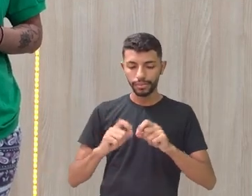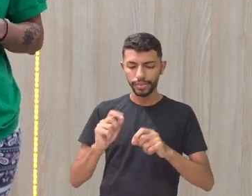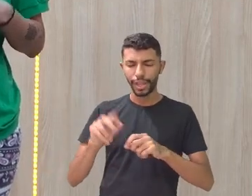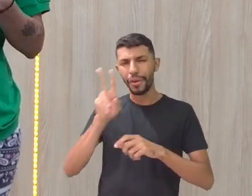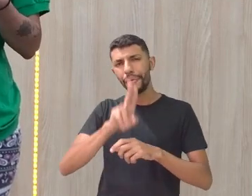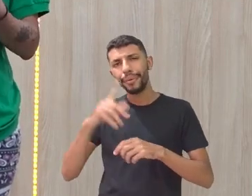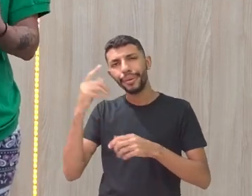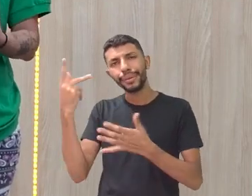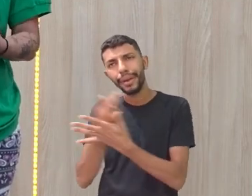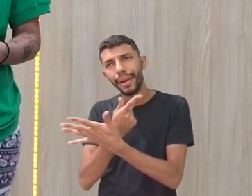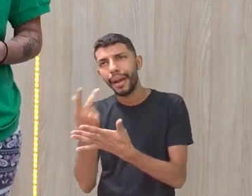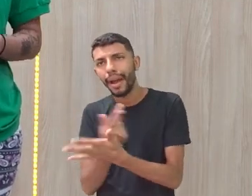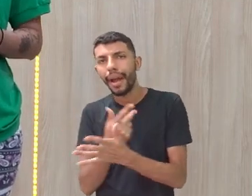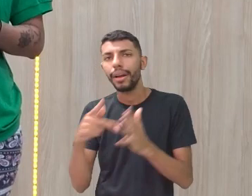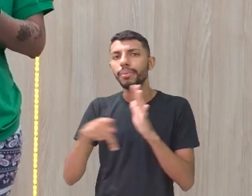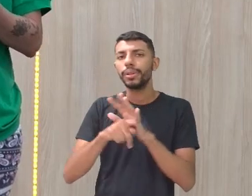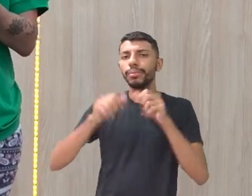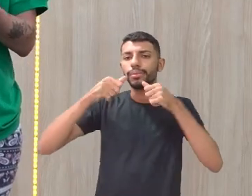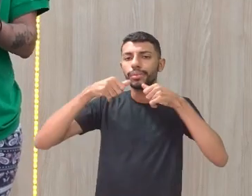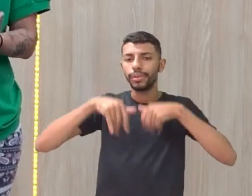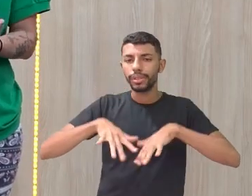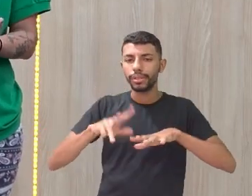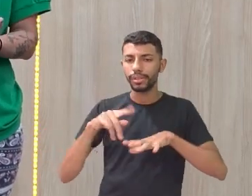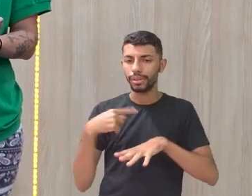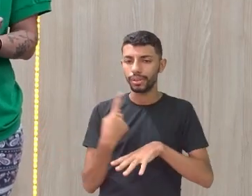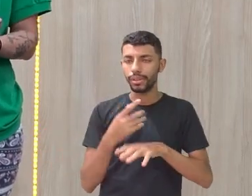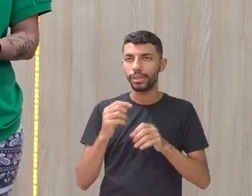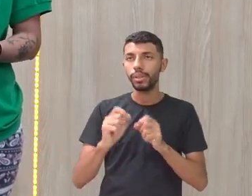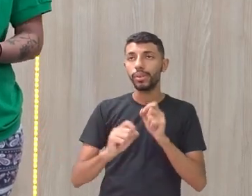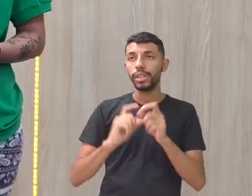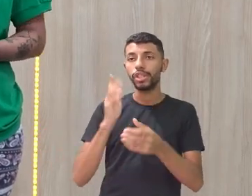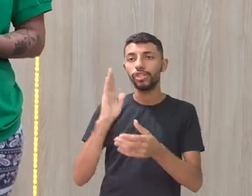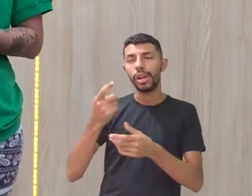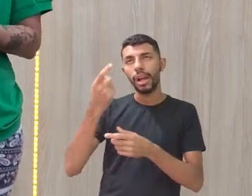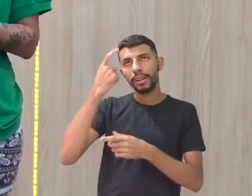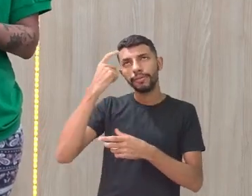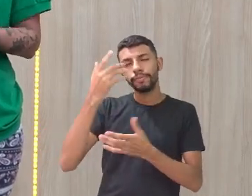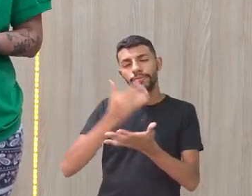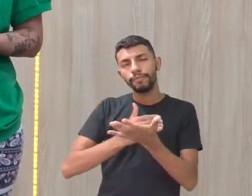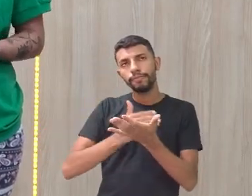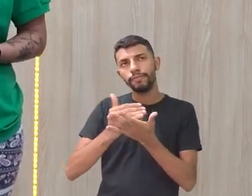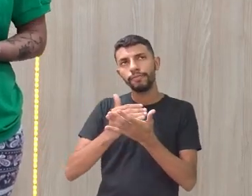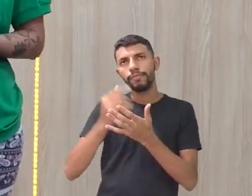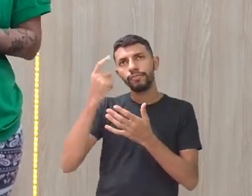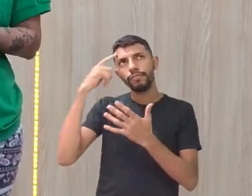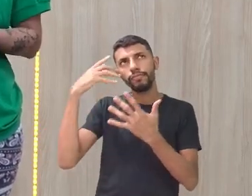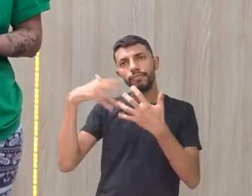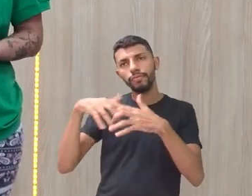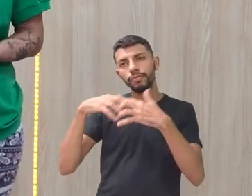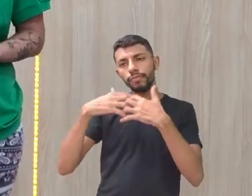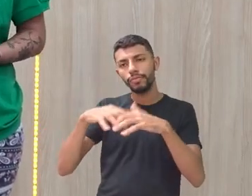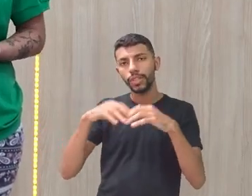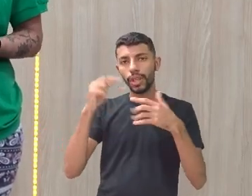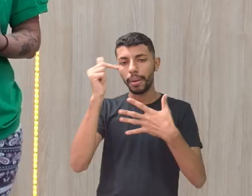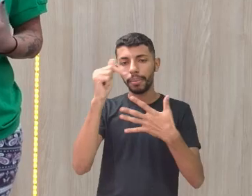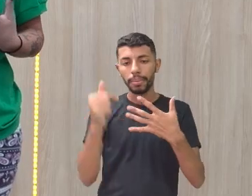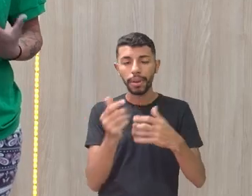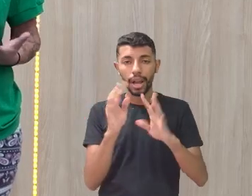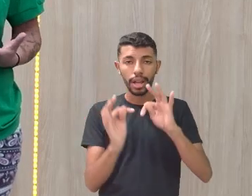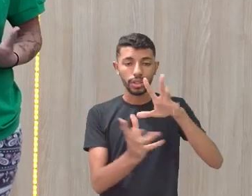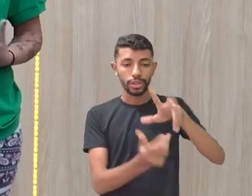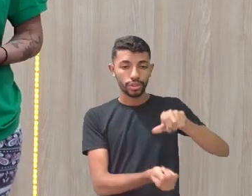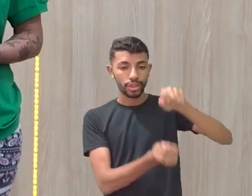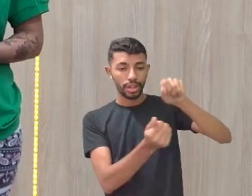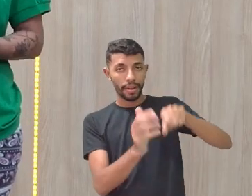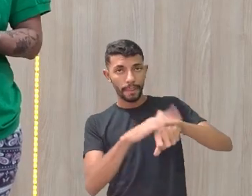uso, né, dos nossos recursos naturais, está começando a pensar, né, em alternativas mais sustentáveis para que a gente